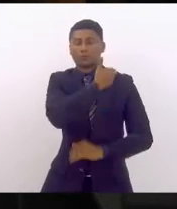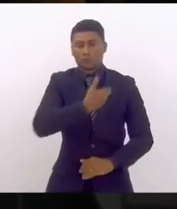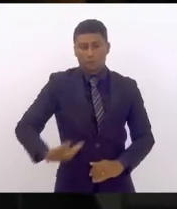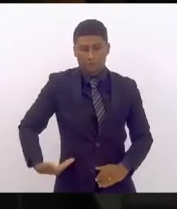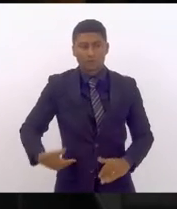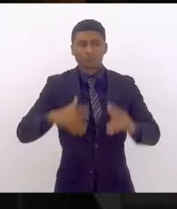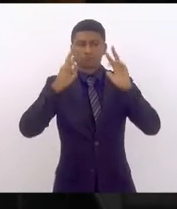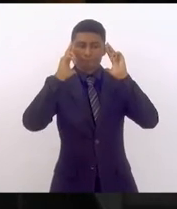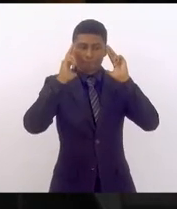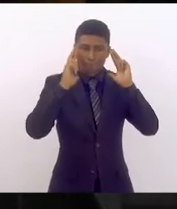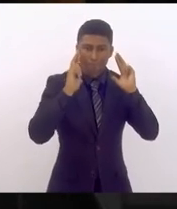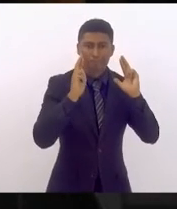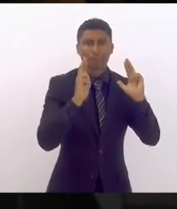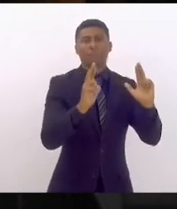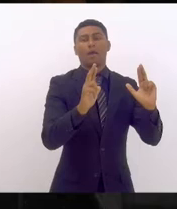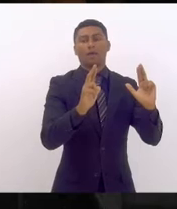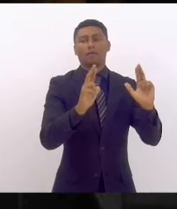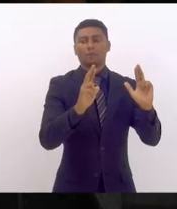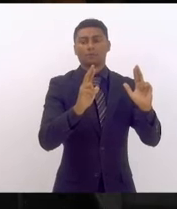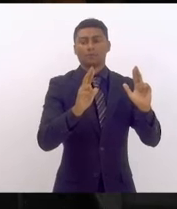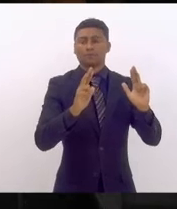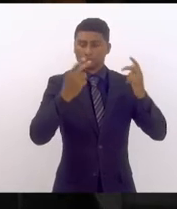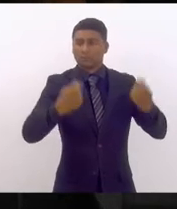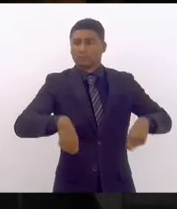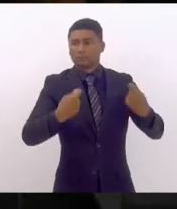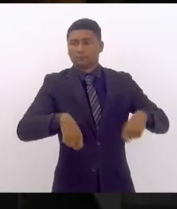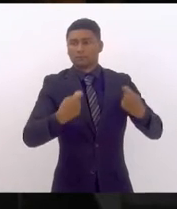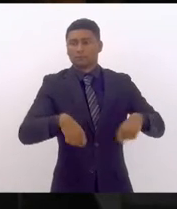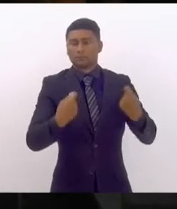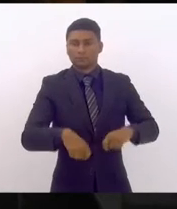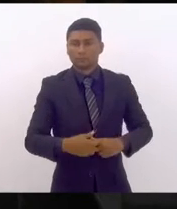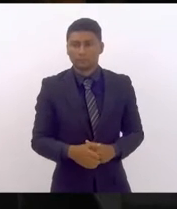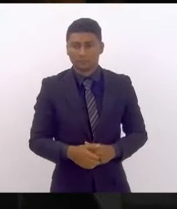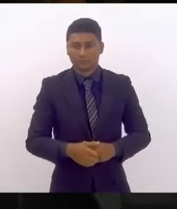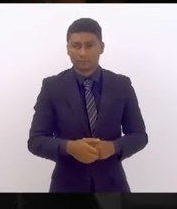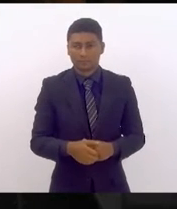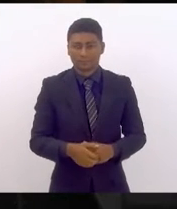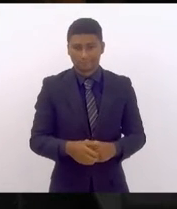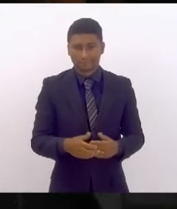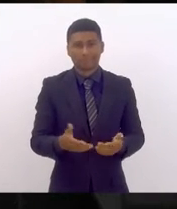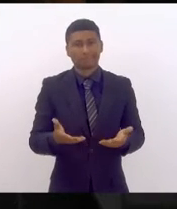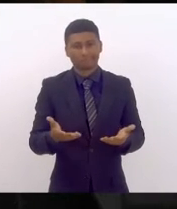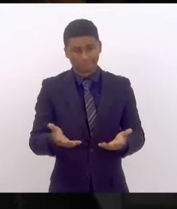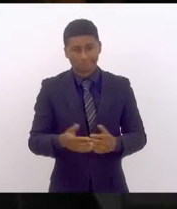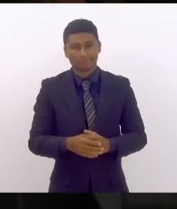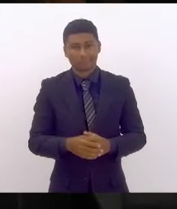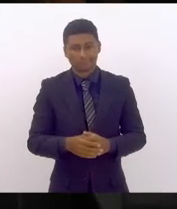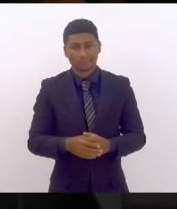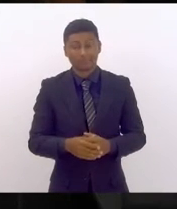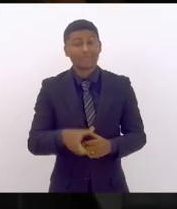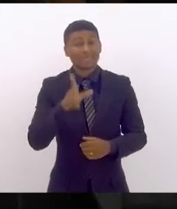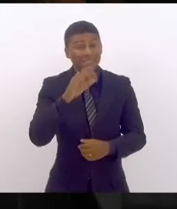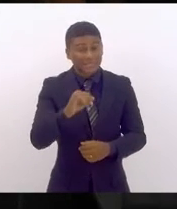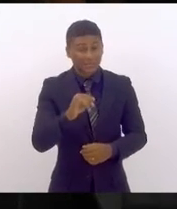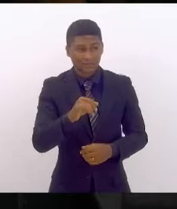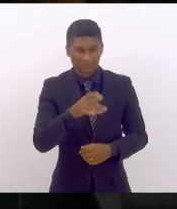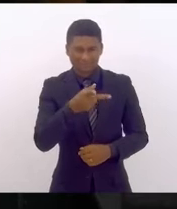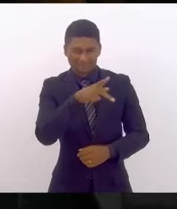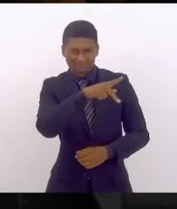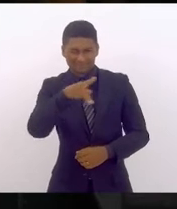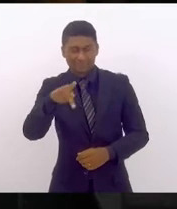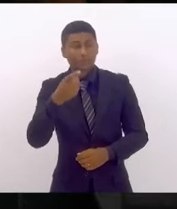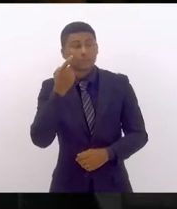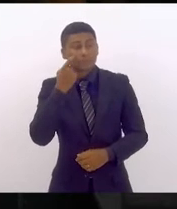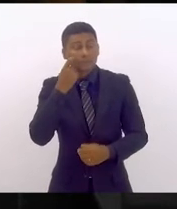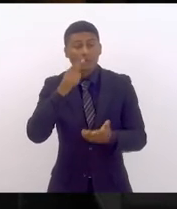respeitada senhora Presidente se não tinha que te dar muita cópia a senhora ver a matéria do